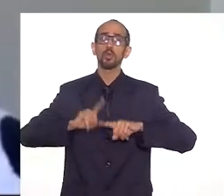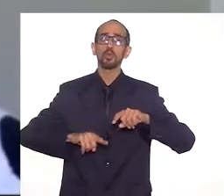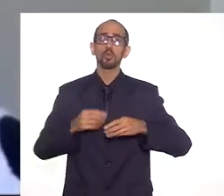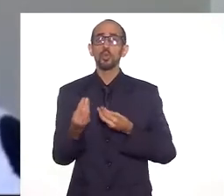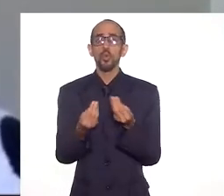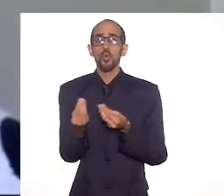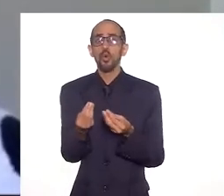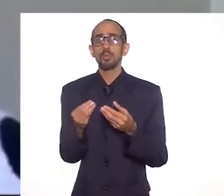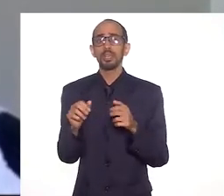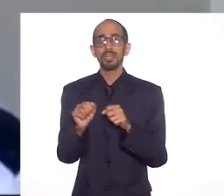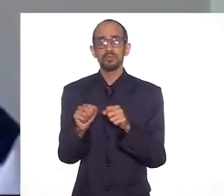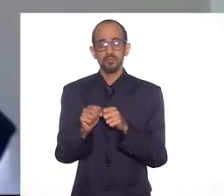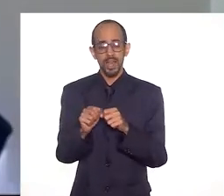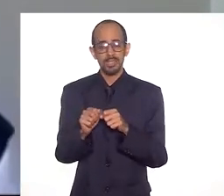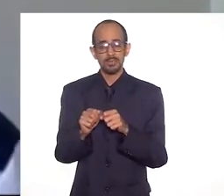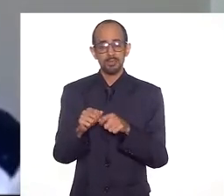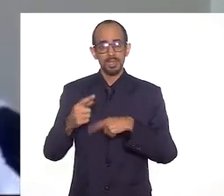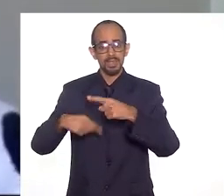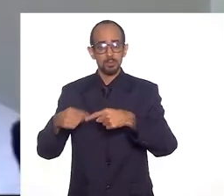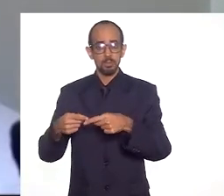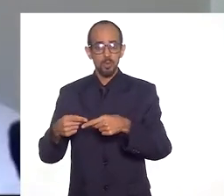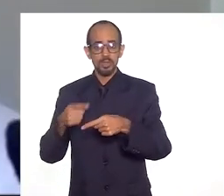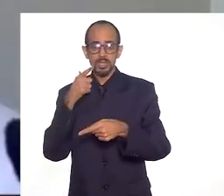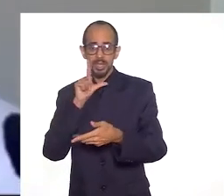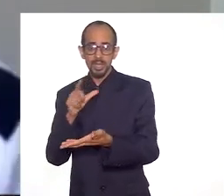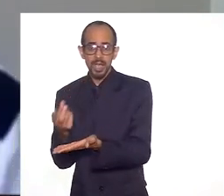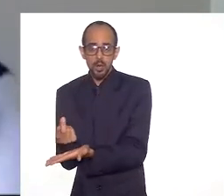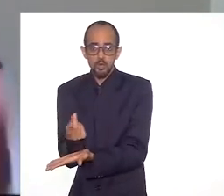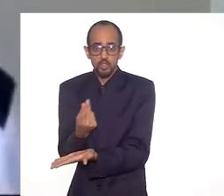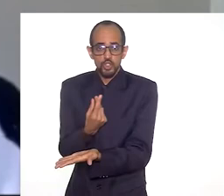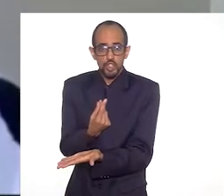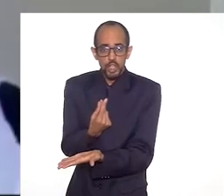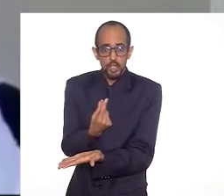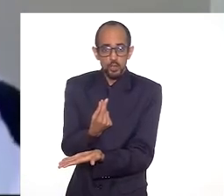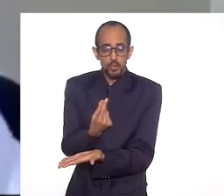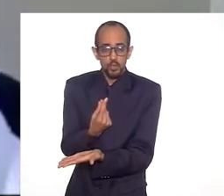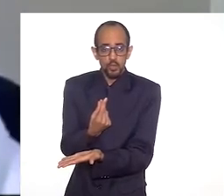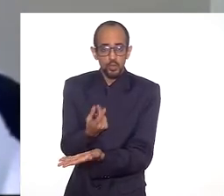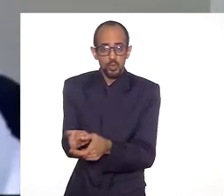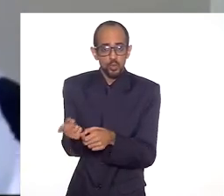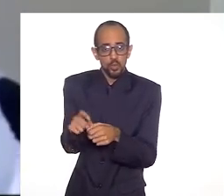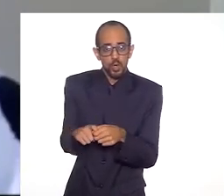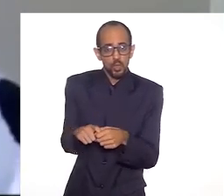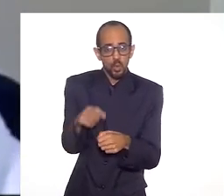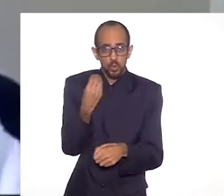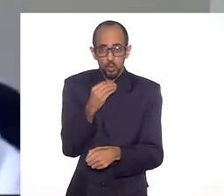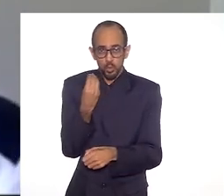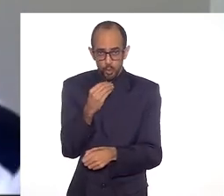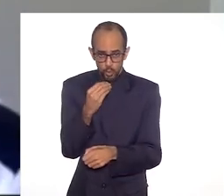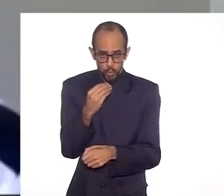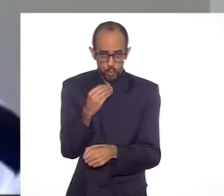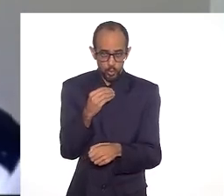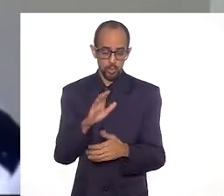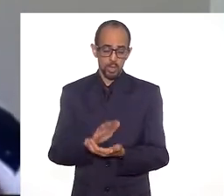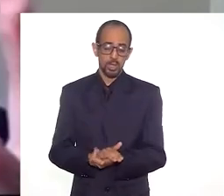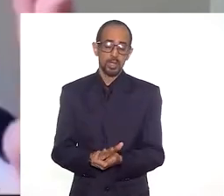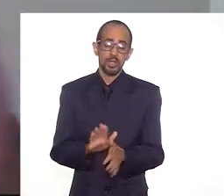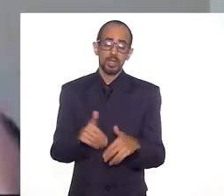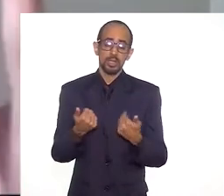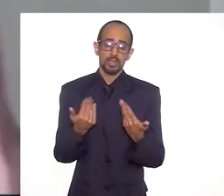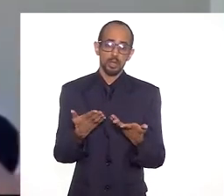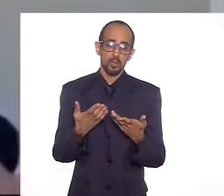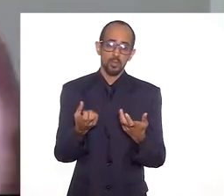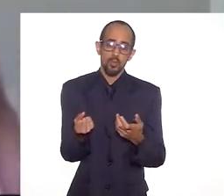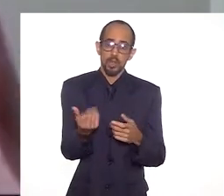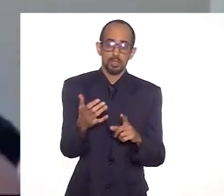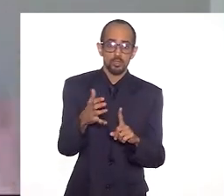for um produto, como é que ele primeiro produz para depois conseguir? E aí ele acaba não conseguindo entrando também nas chamadas, né? Então,